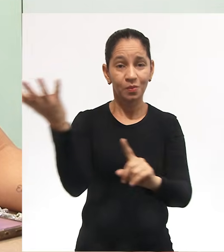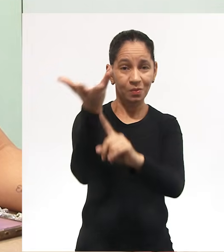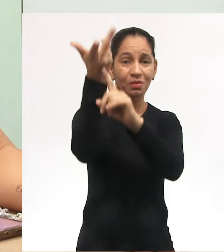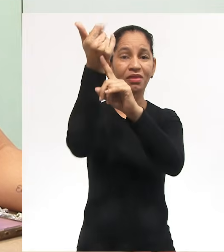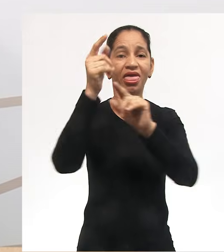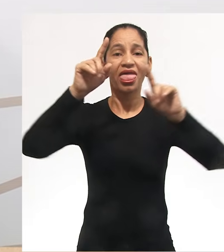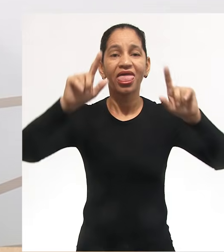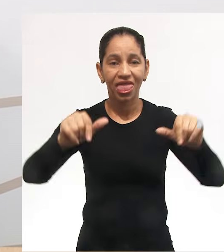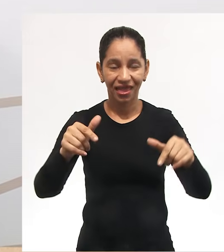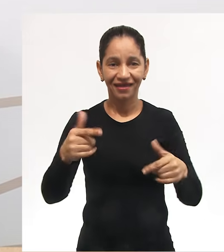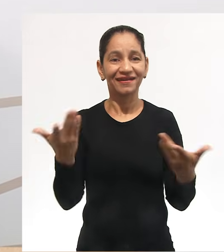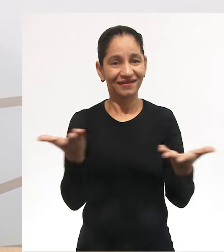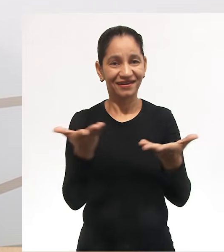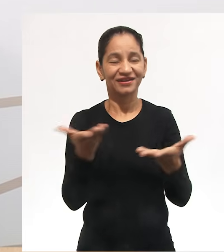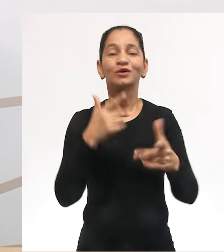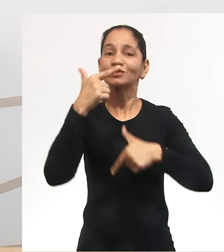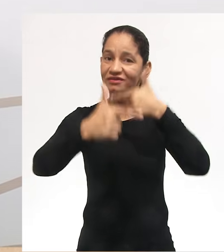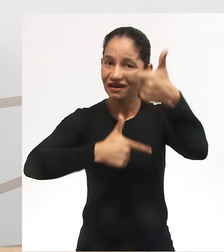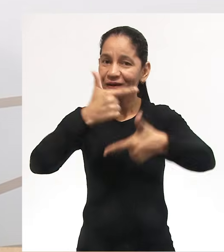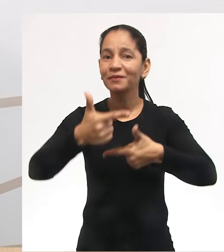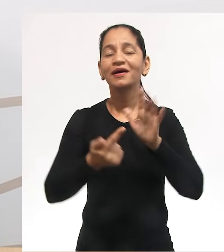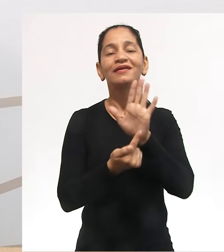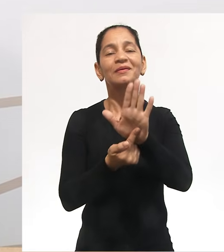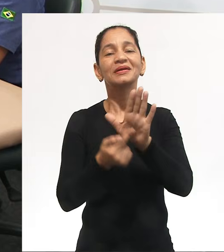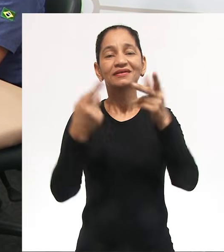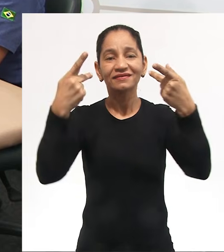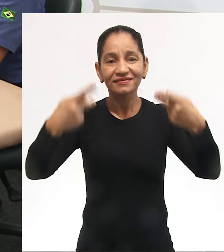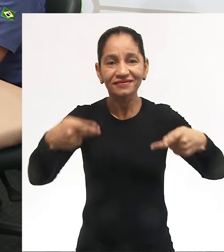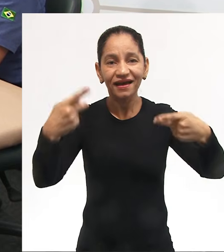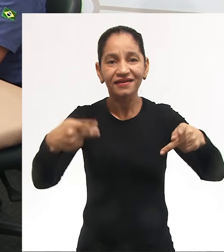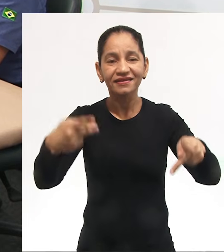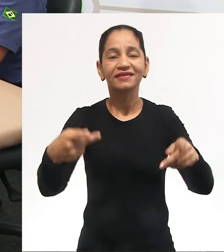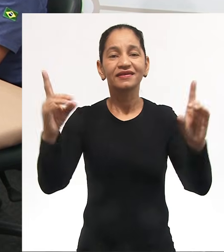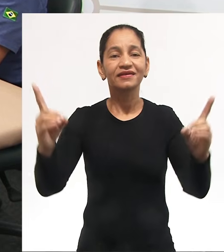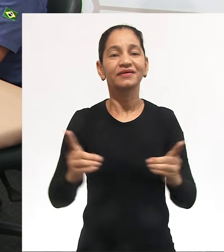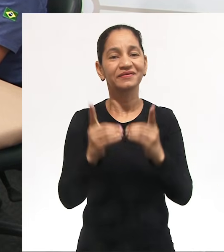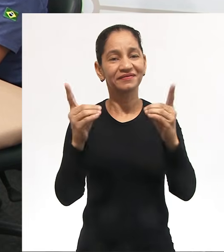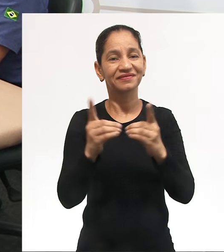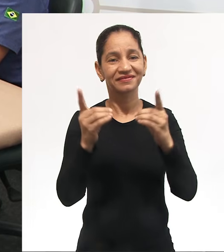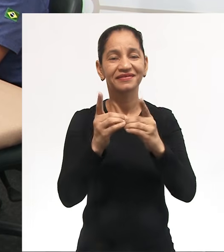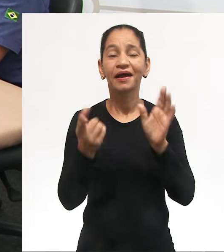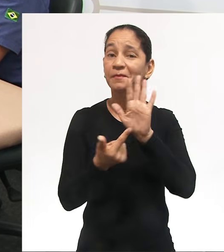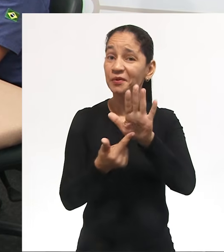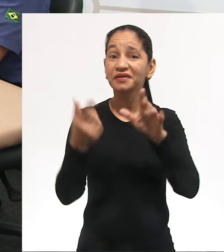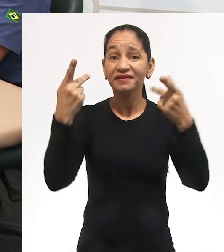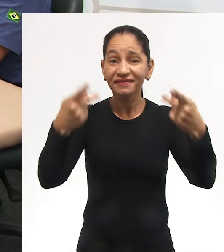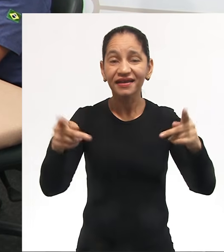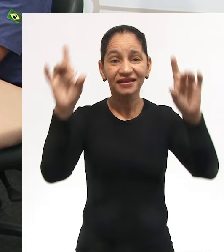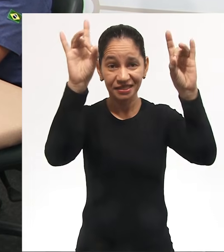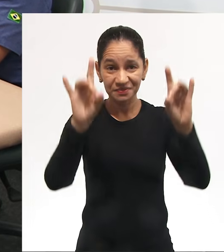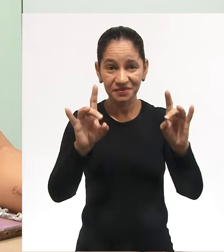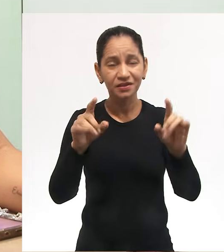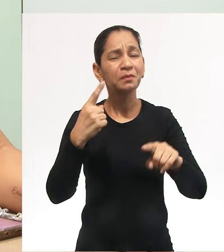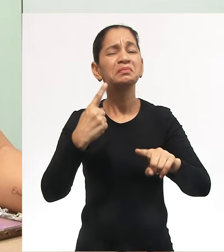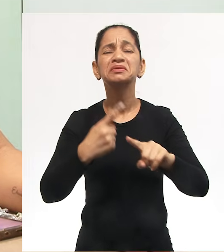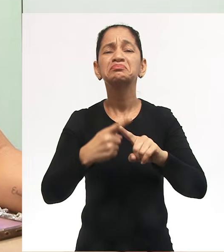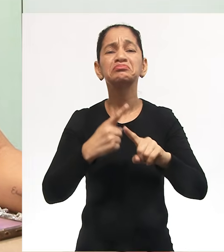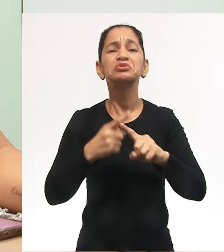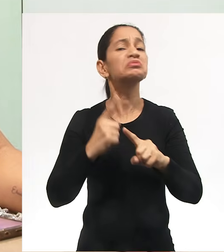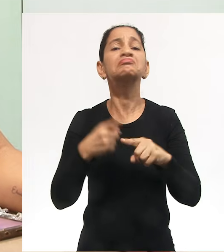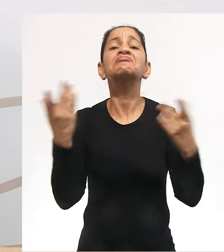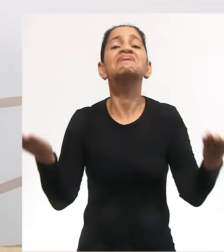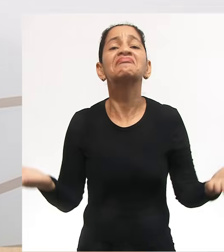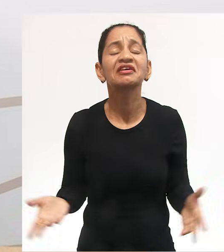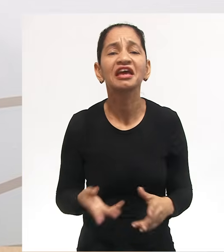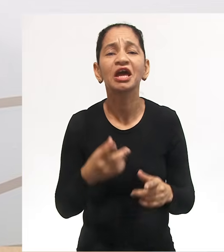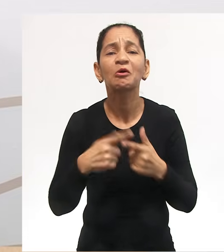guardar? projeto é Minha Cidade é uma Obra de Arte. Que é o trabalho que vocês estão apresentando na Isso. mostra didática aqui do CONAP. Exato.